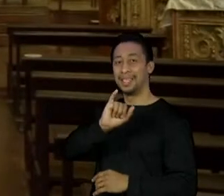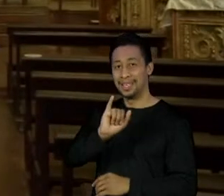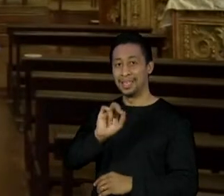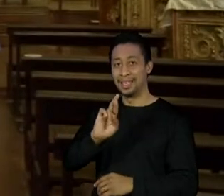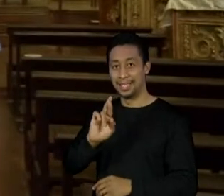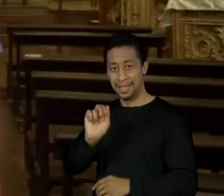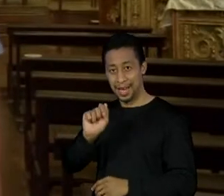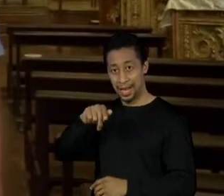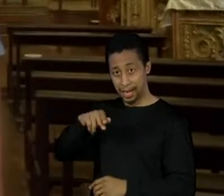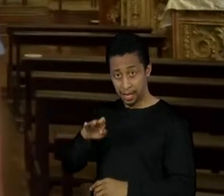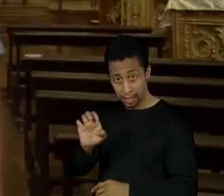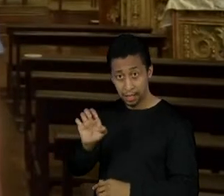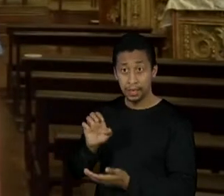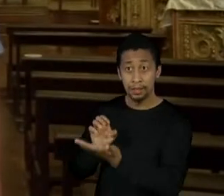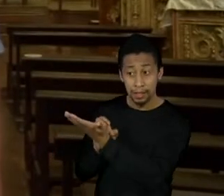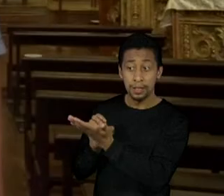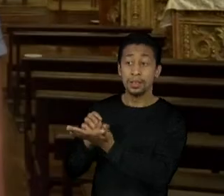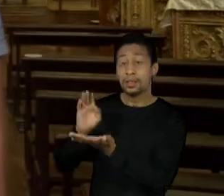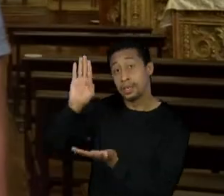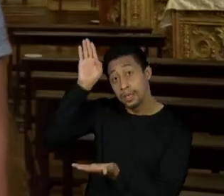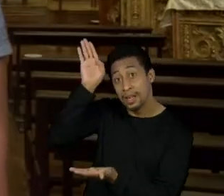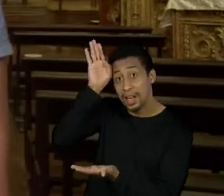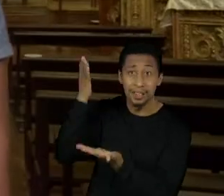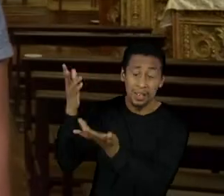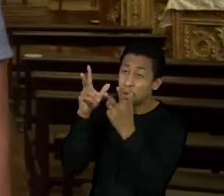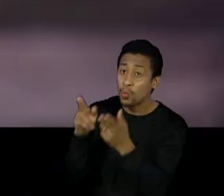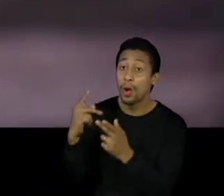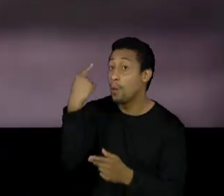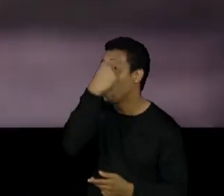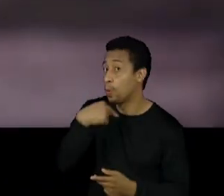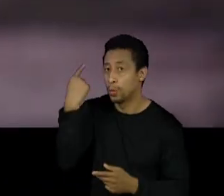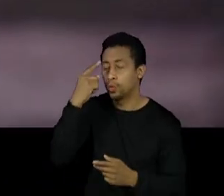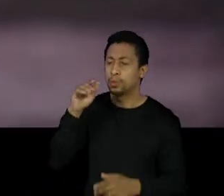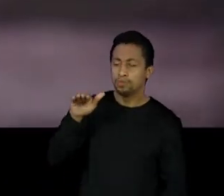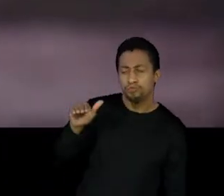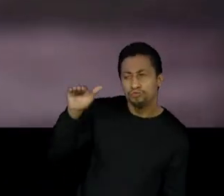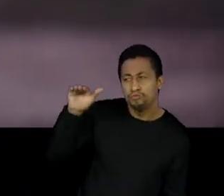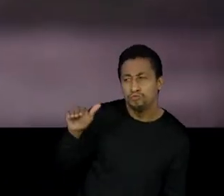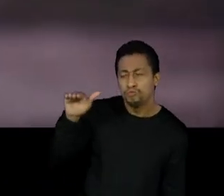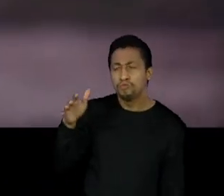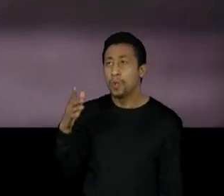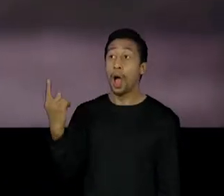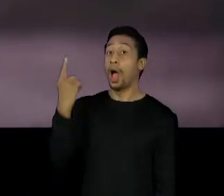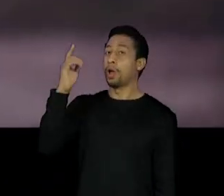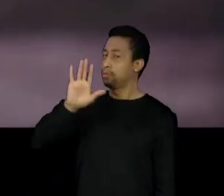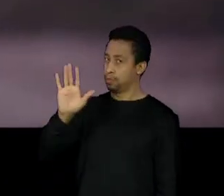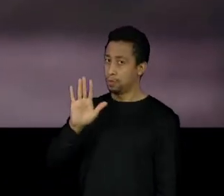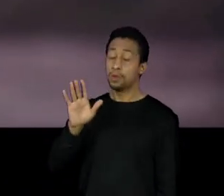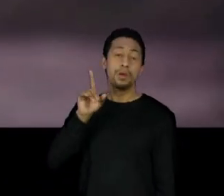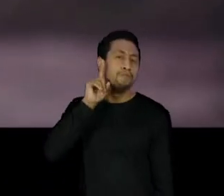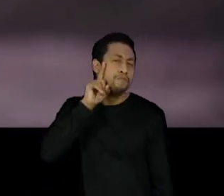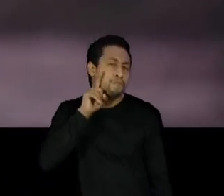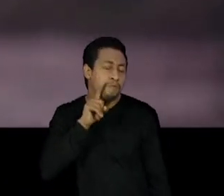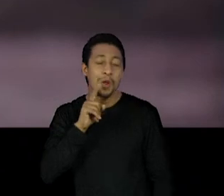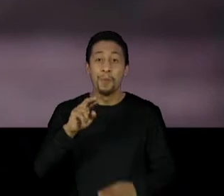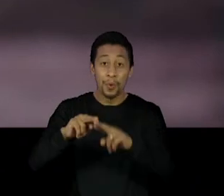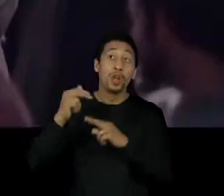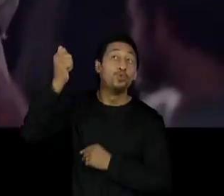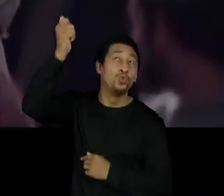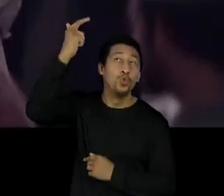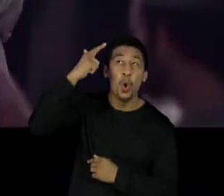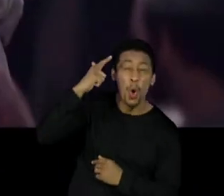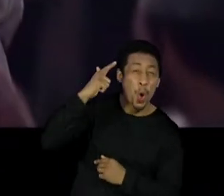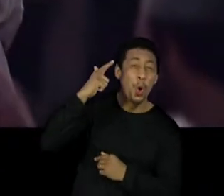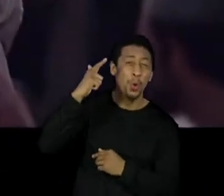complexão forte fisicamente, provavelmente, não muito alto, e um homem com tez morena, queimado pelo sol, né? Um